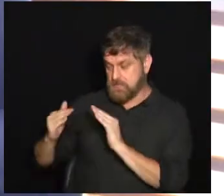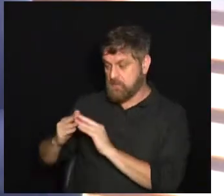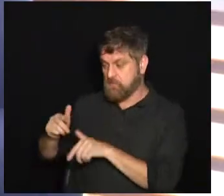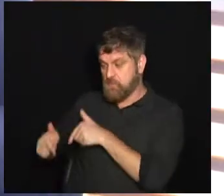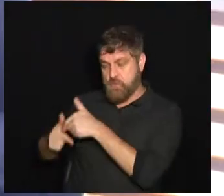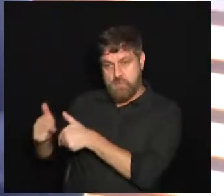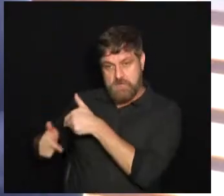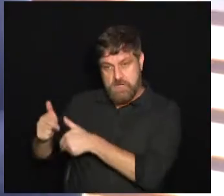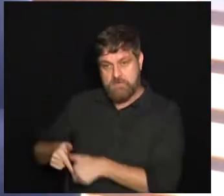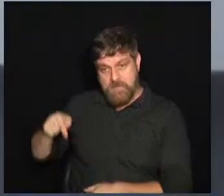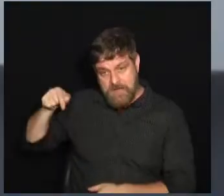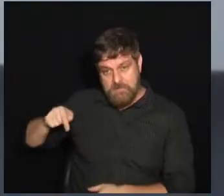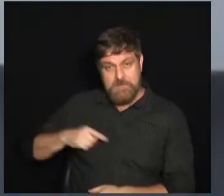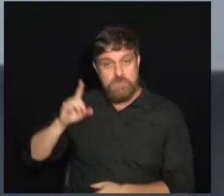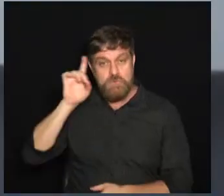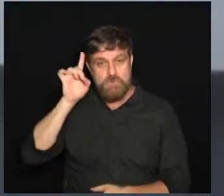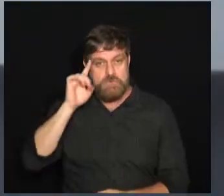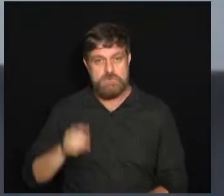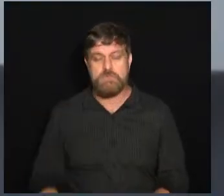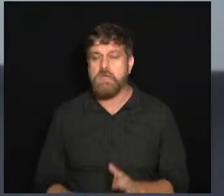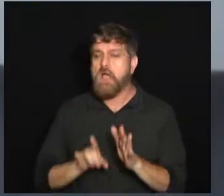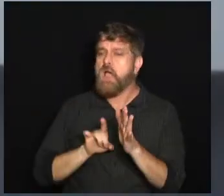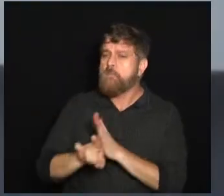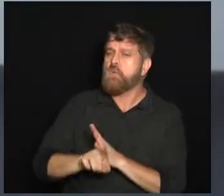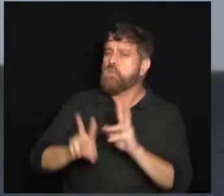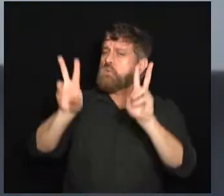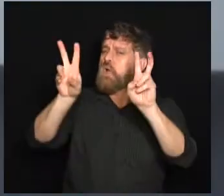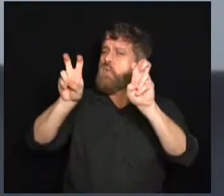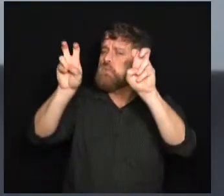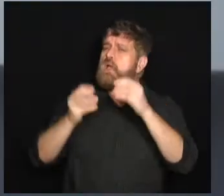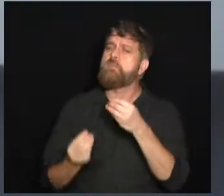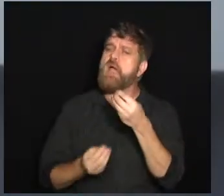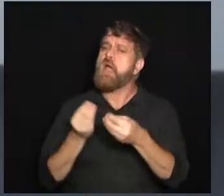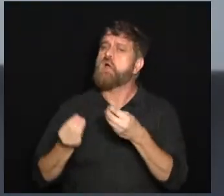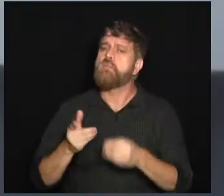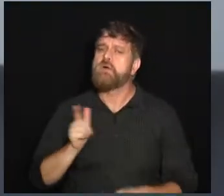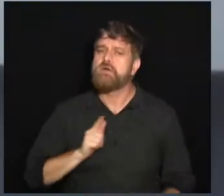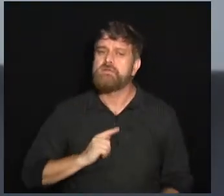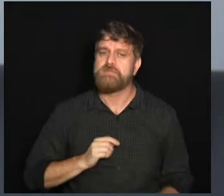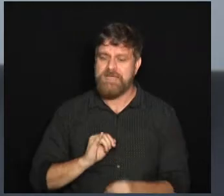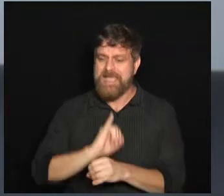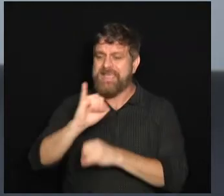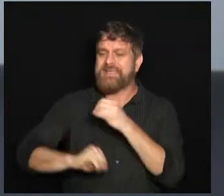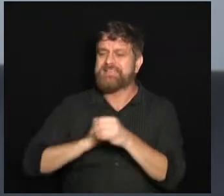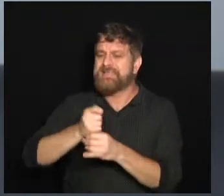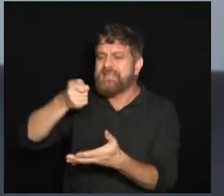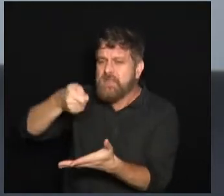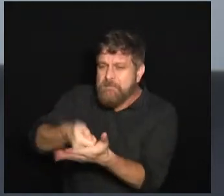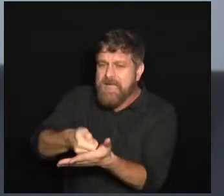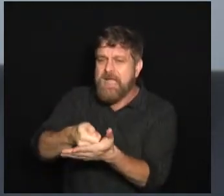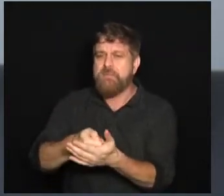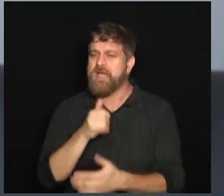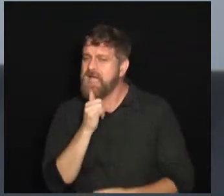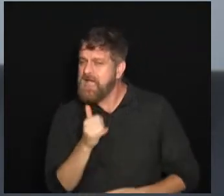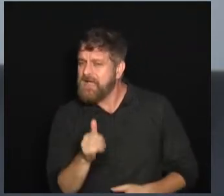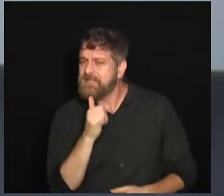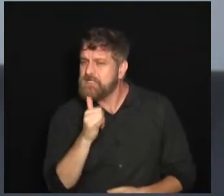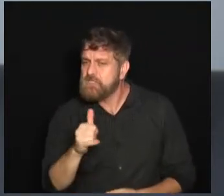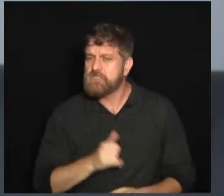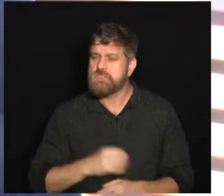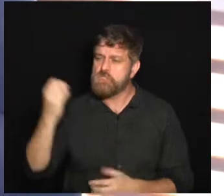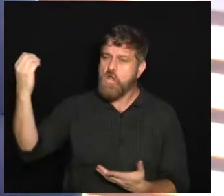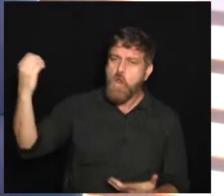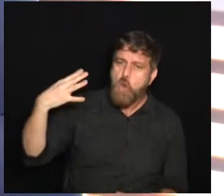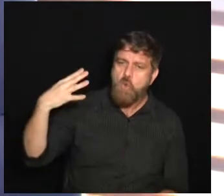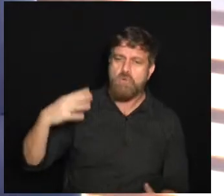do trabalho dia a dia. Como fica a questão de pagamento de internet, energia,